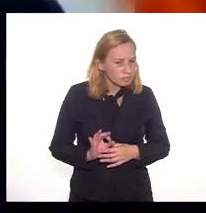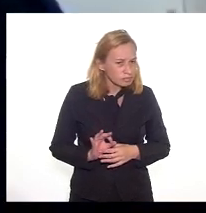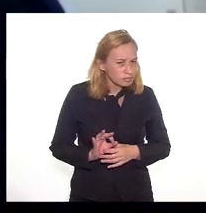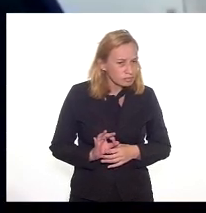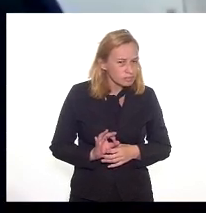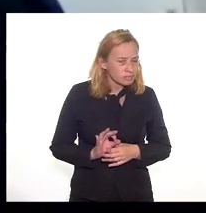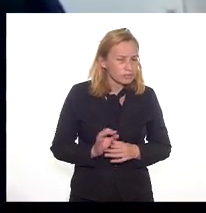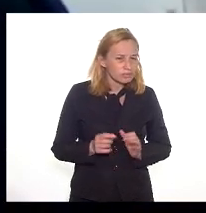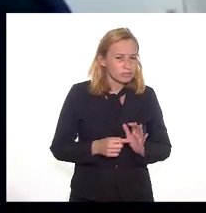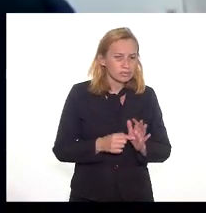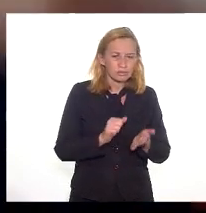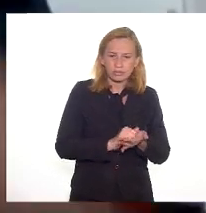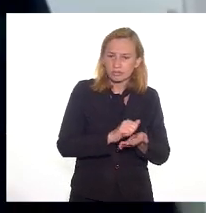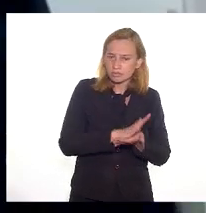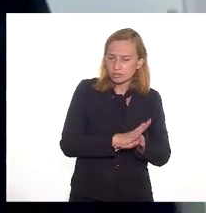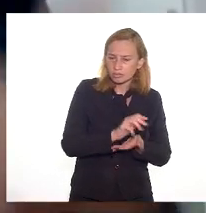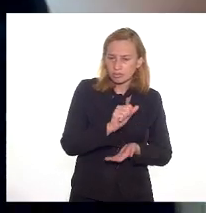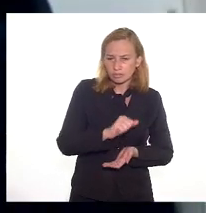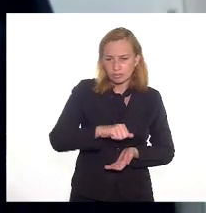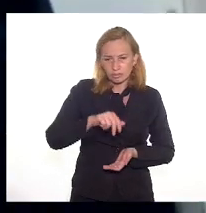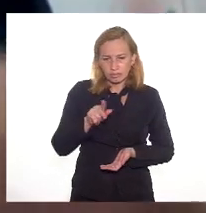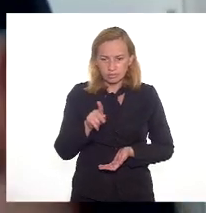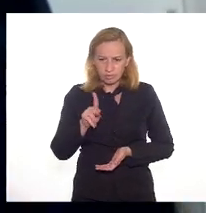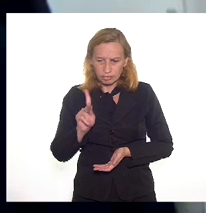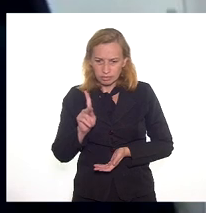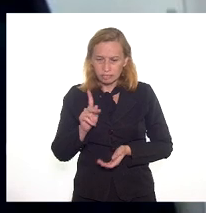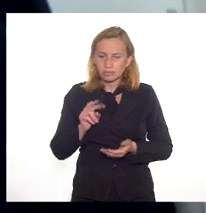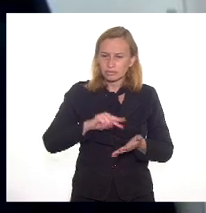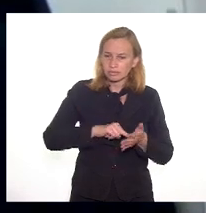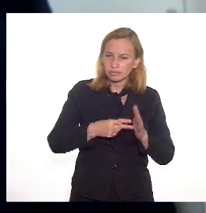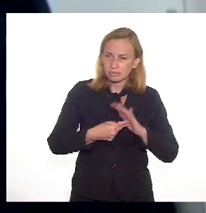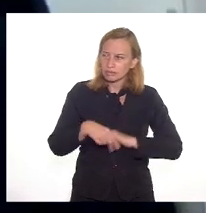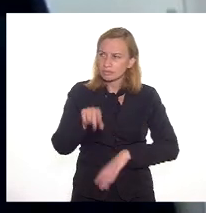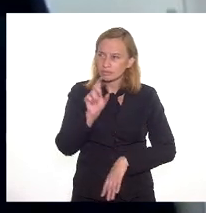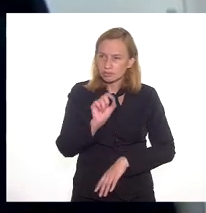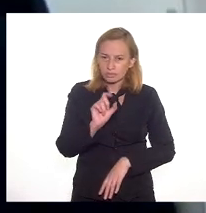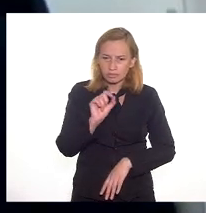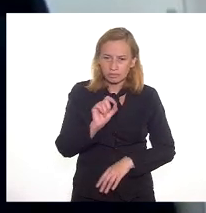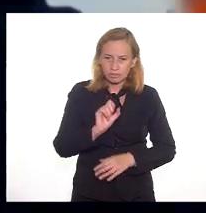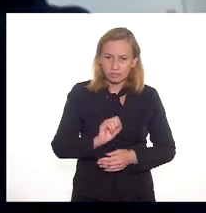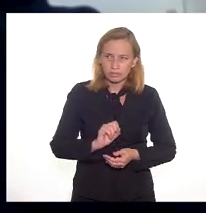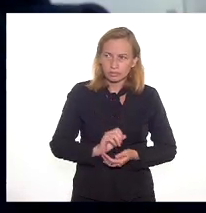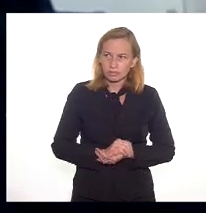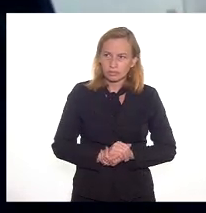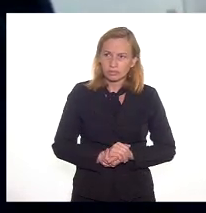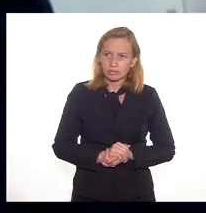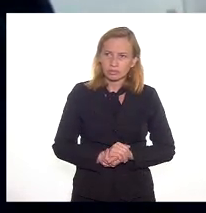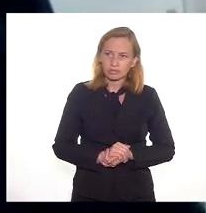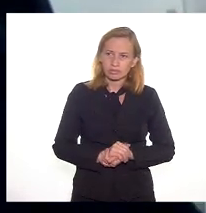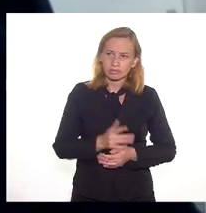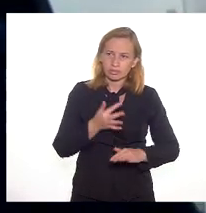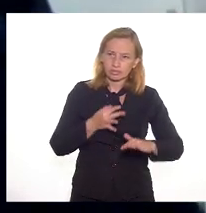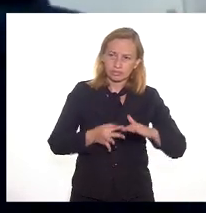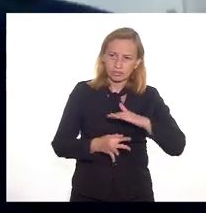a alguma multa da ANP, significa que a conversa dos fornecedores